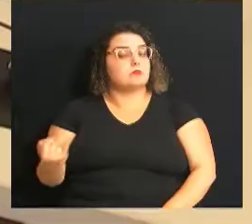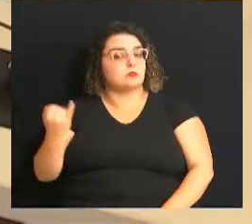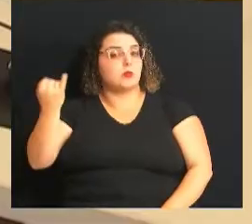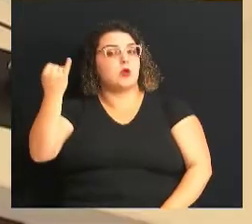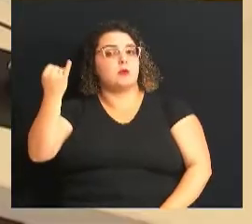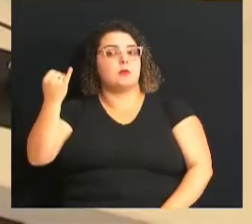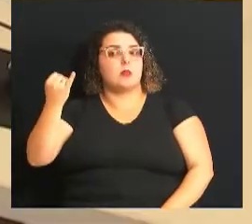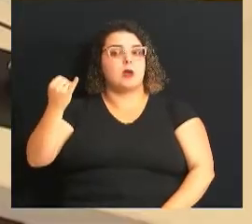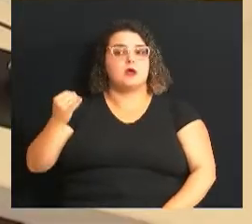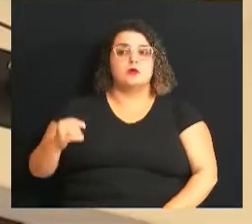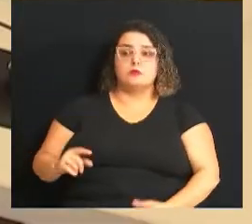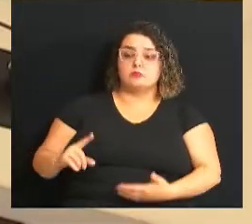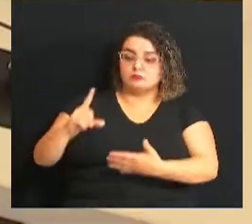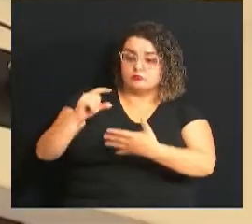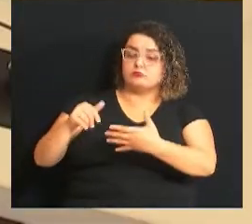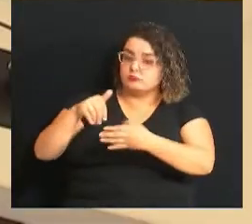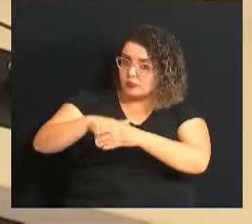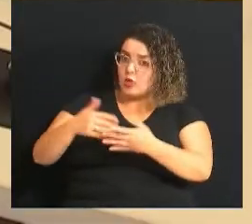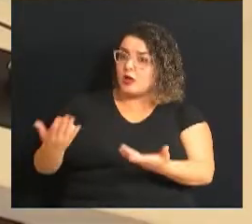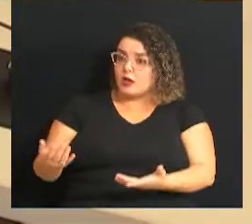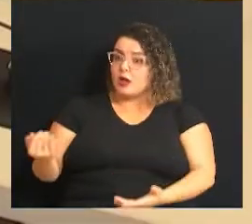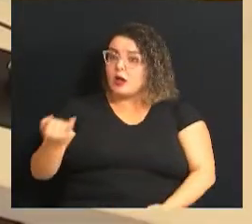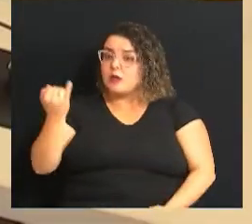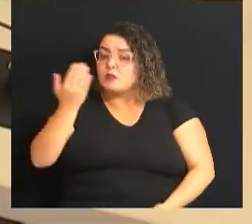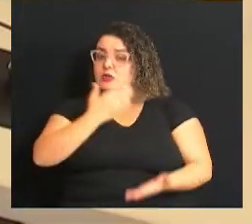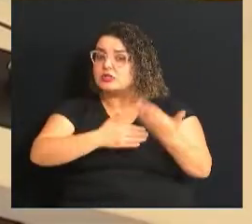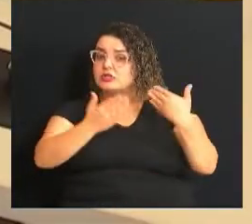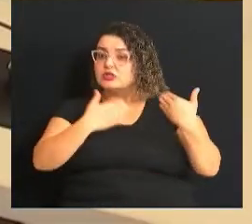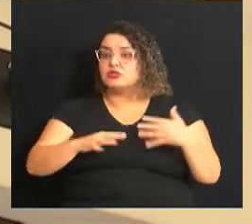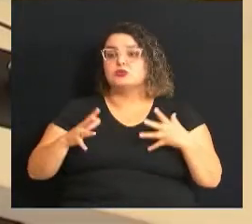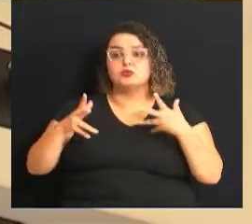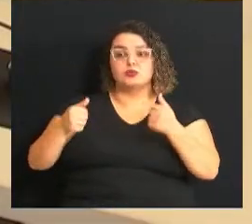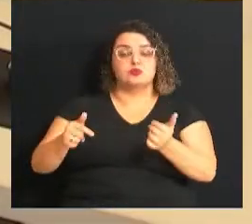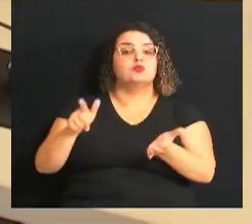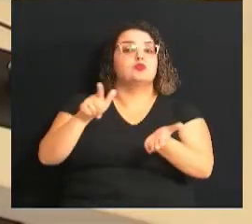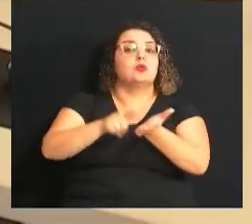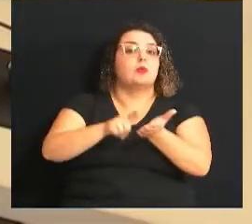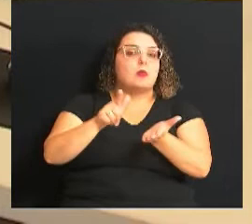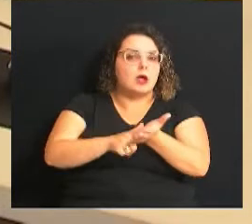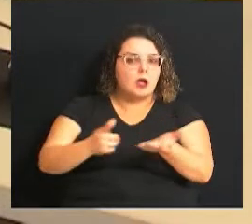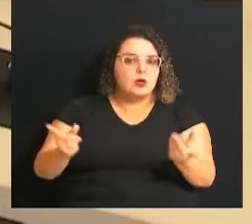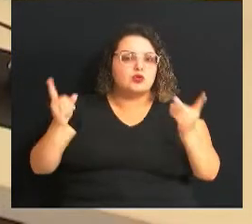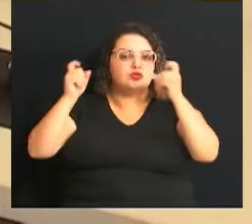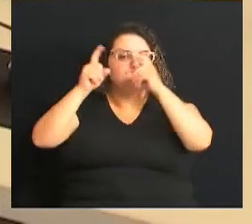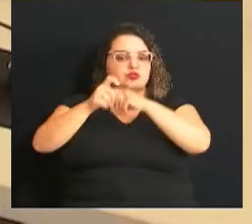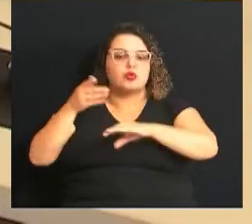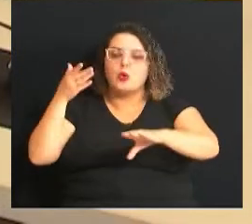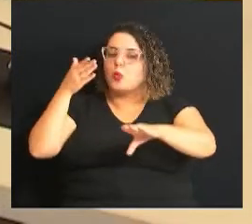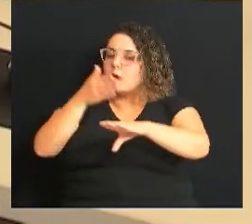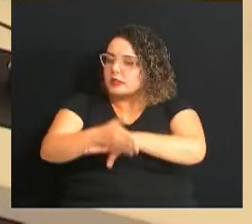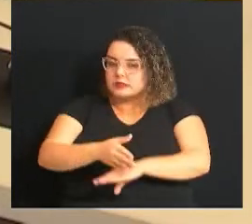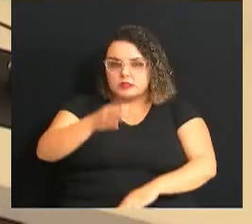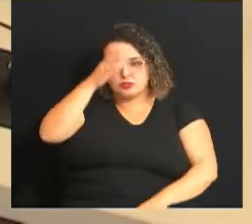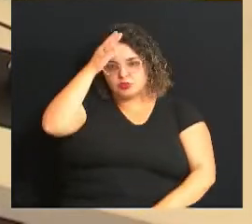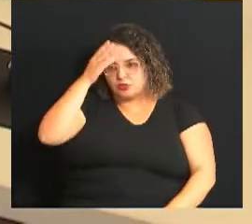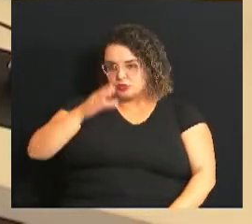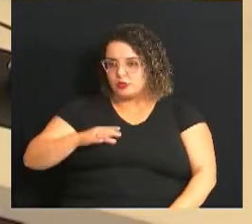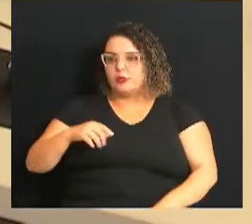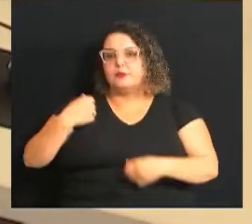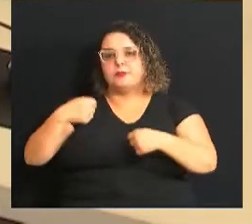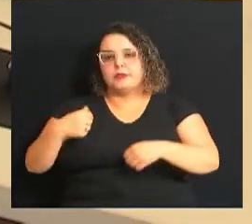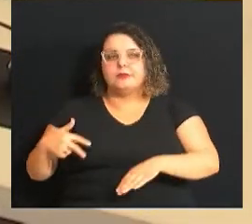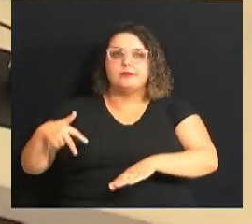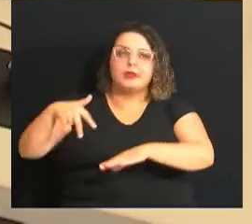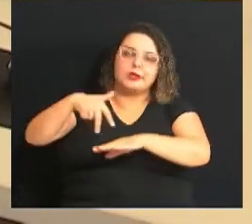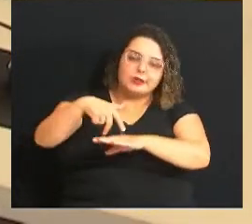eleitor. A importância é que antigamente tudo isso era no papel, dificultava o acesso do cidadão, que tinha que vir ao cartório